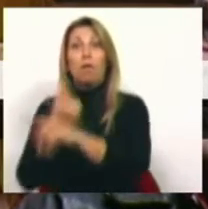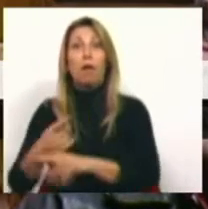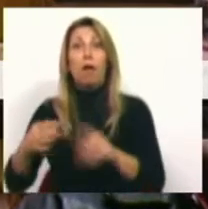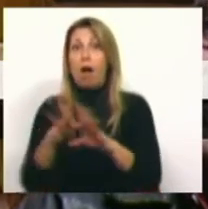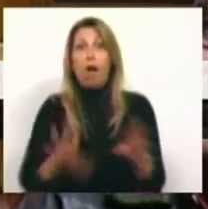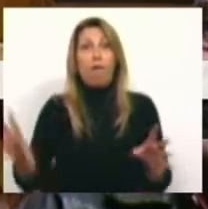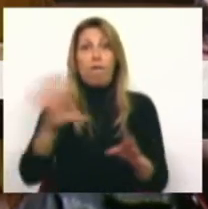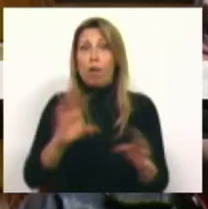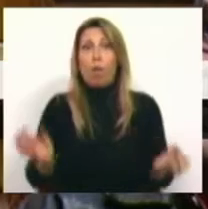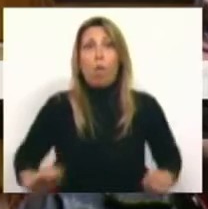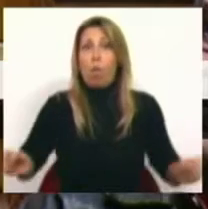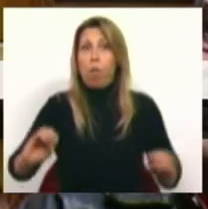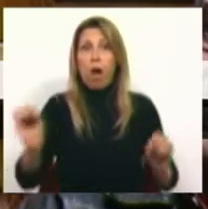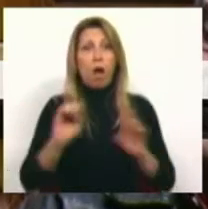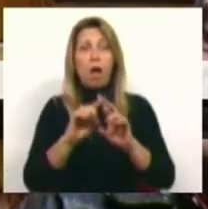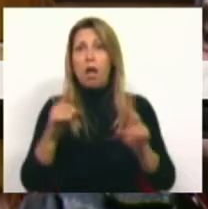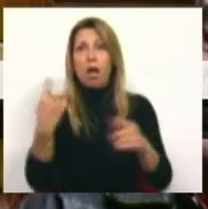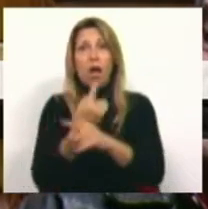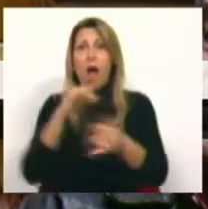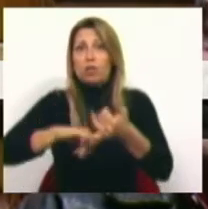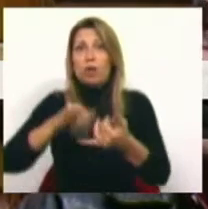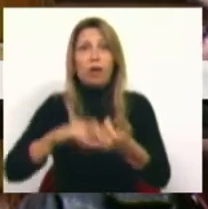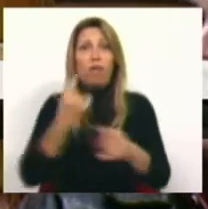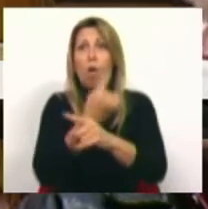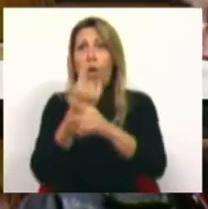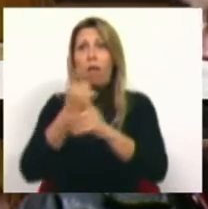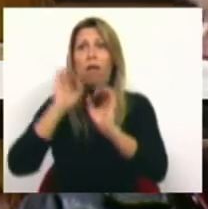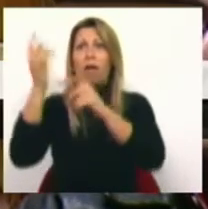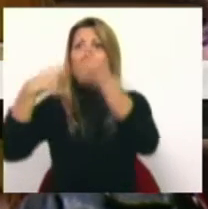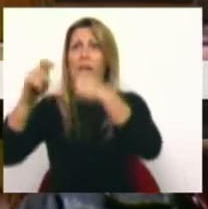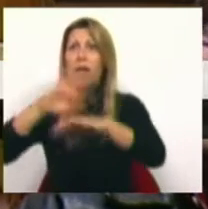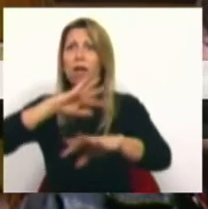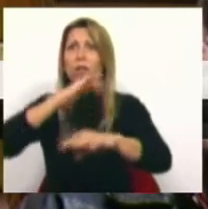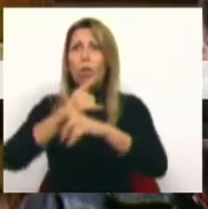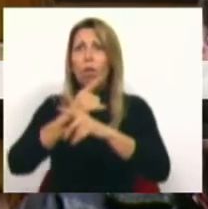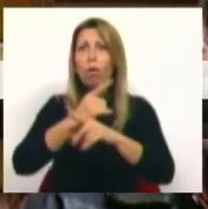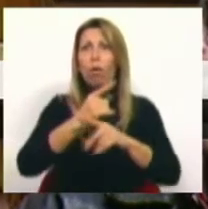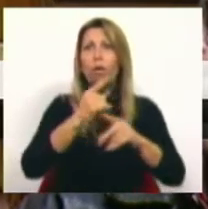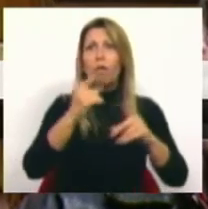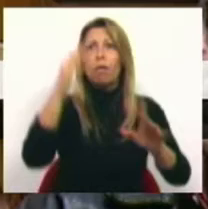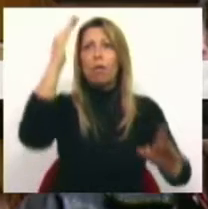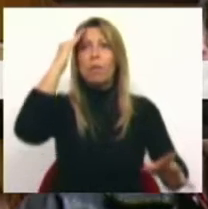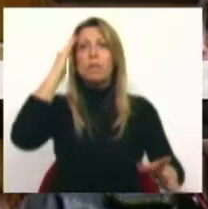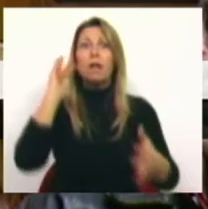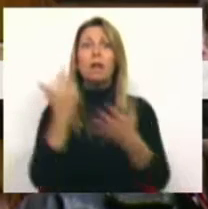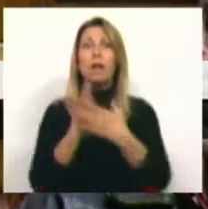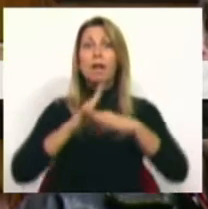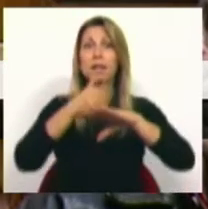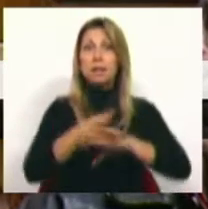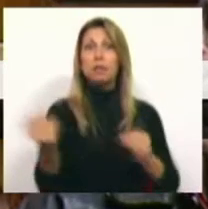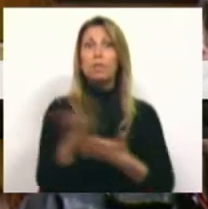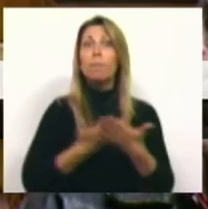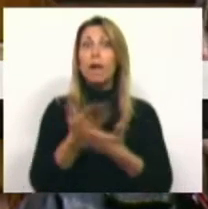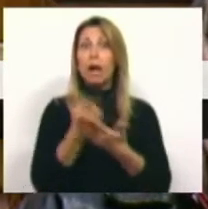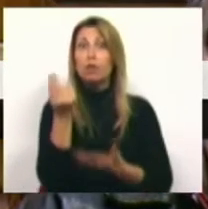entre empresas para permitir capacidade exportadora. Outro mito é a capacidade para aceder aos mercados financeiros.